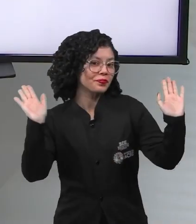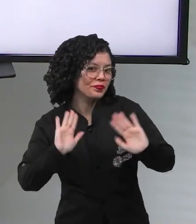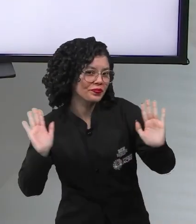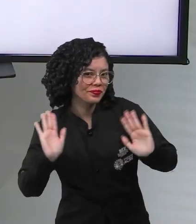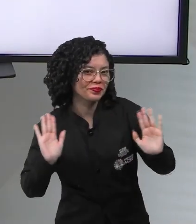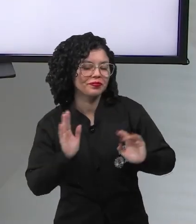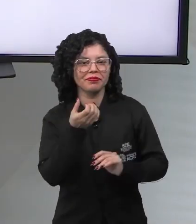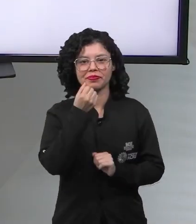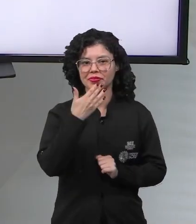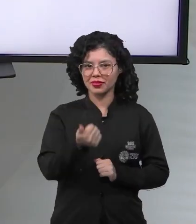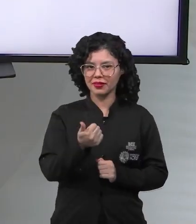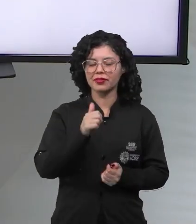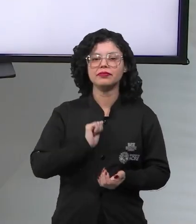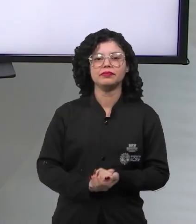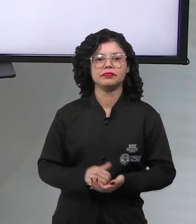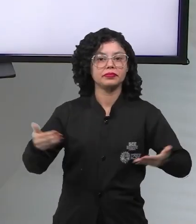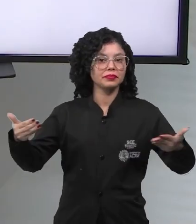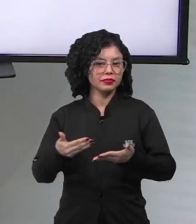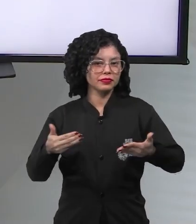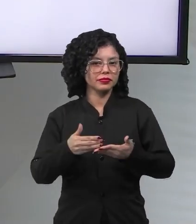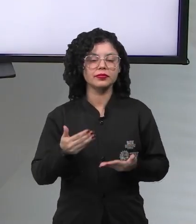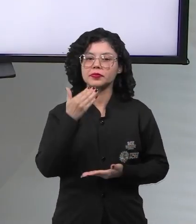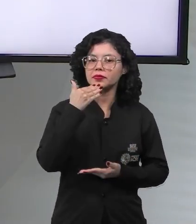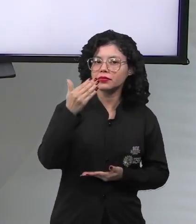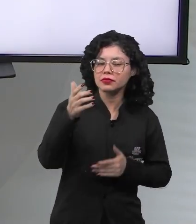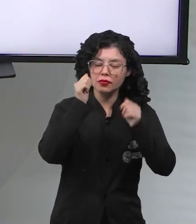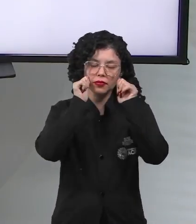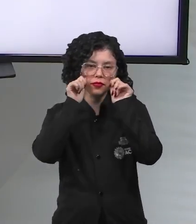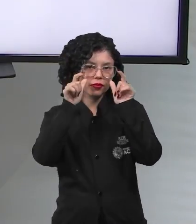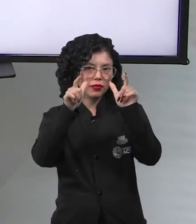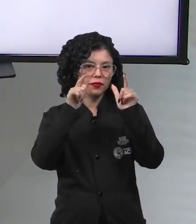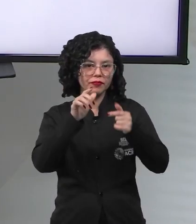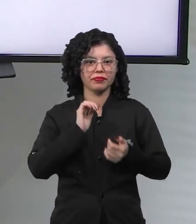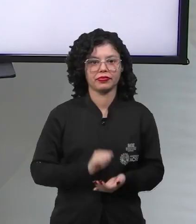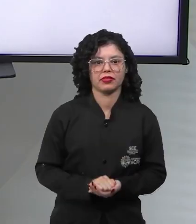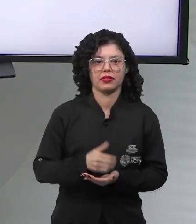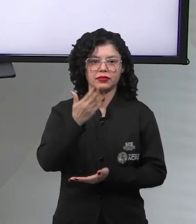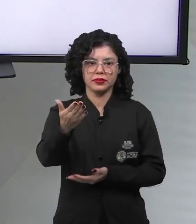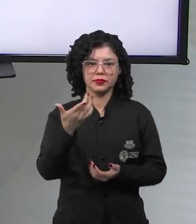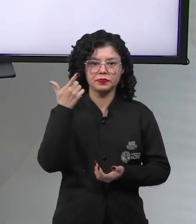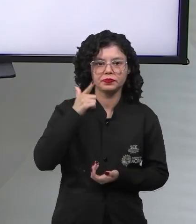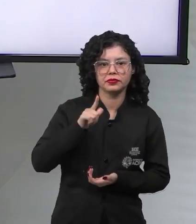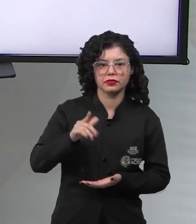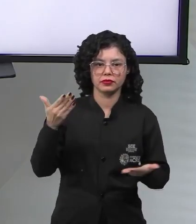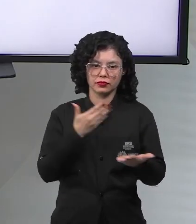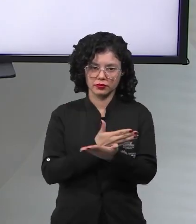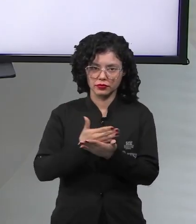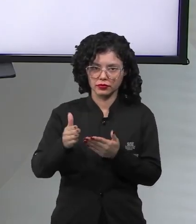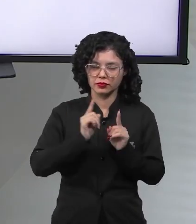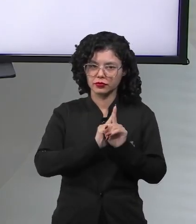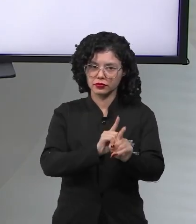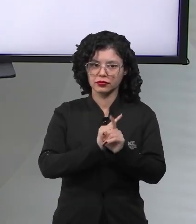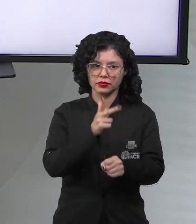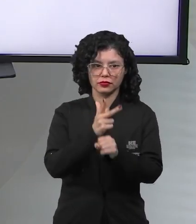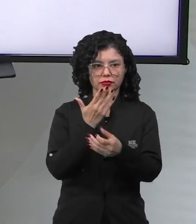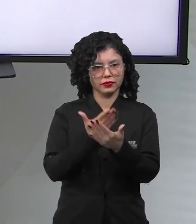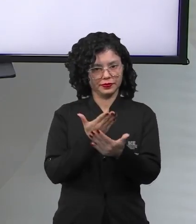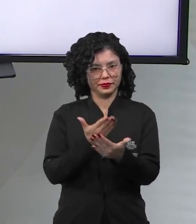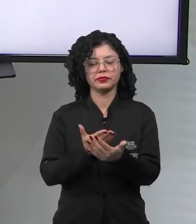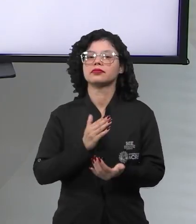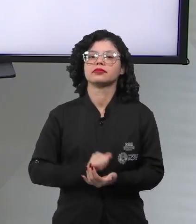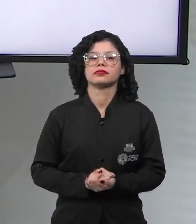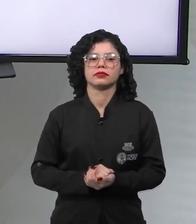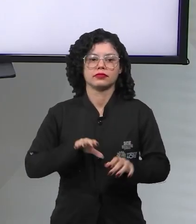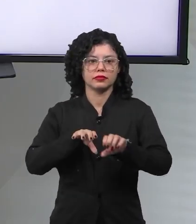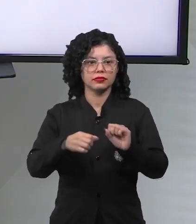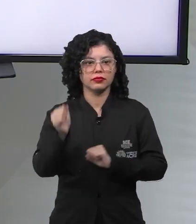Olá, tudo bem? A partir de agora eu peço a sua atenção para que você comece a acompanhar esta